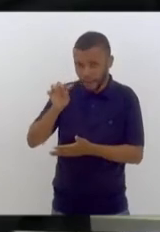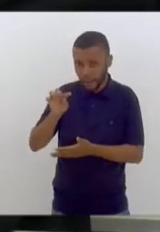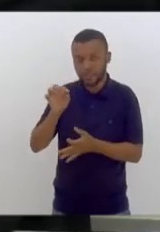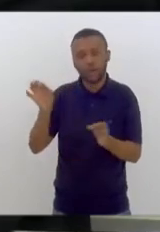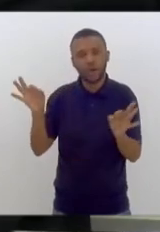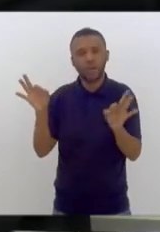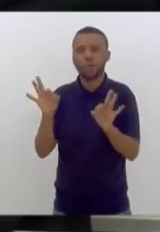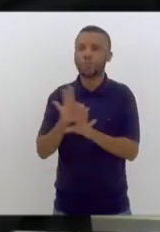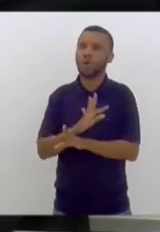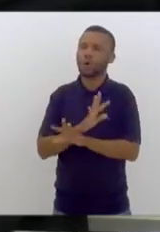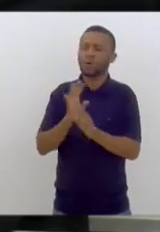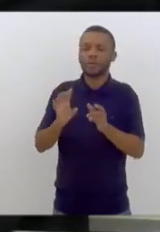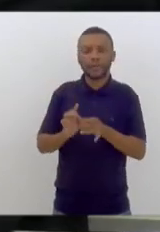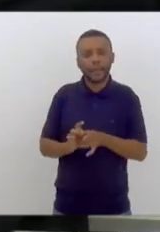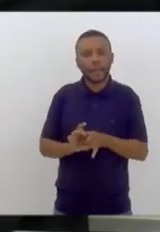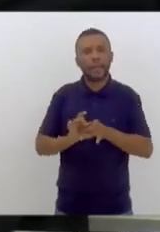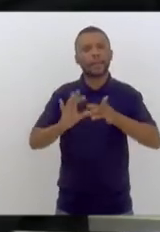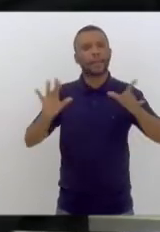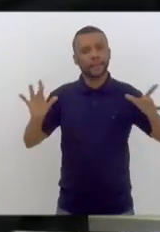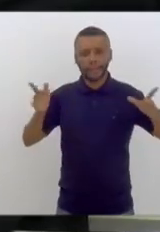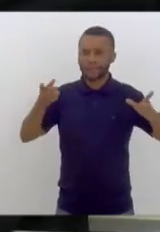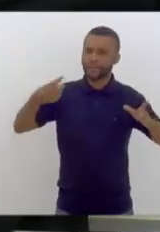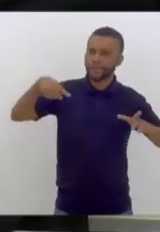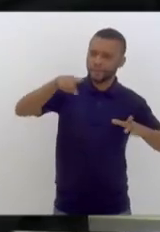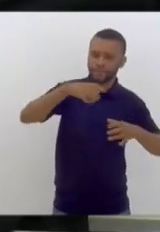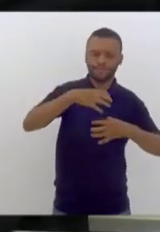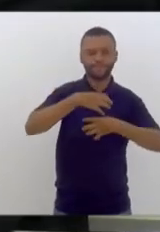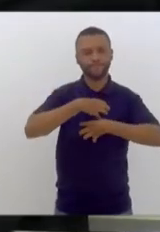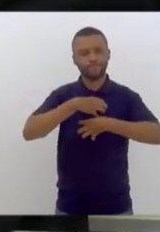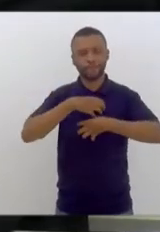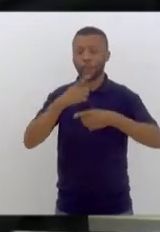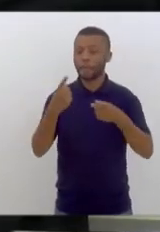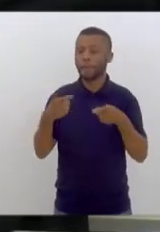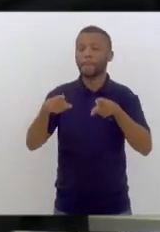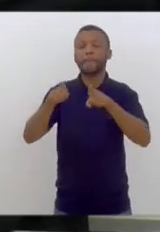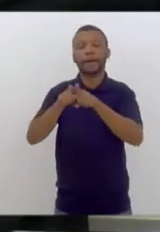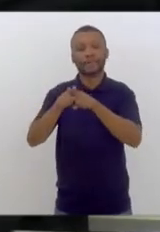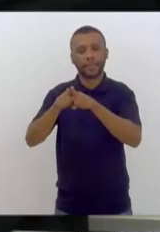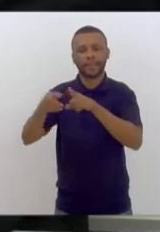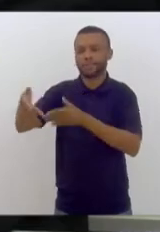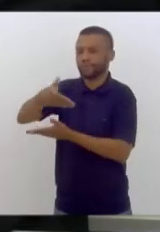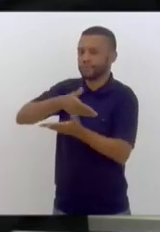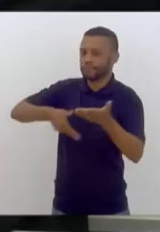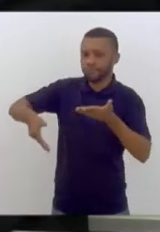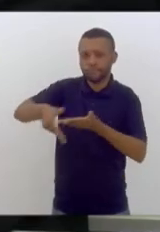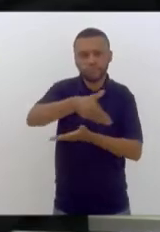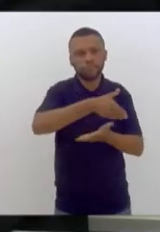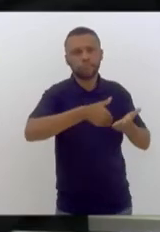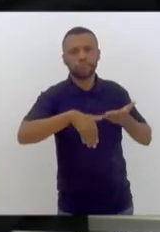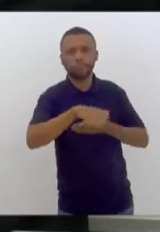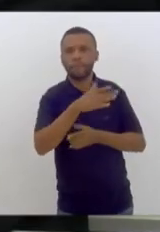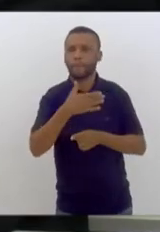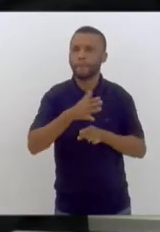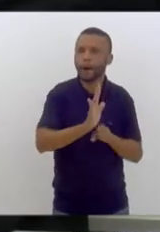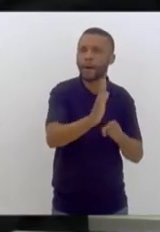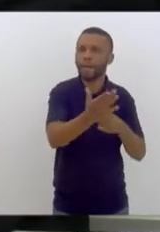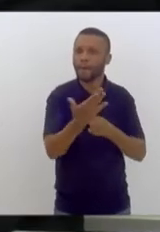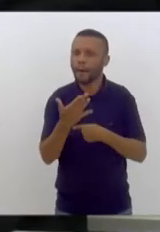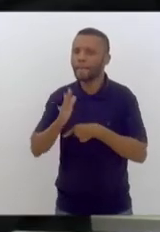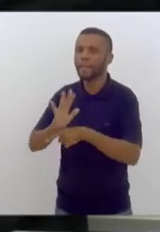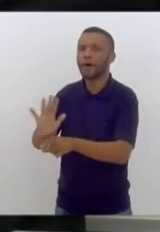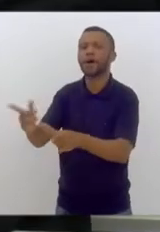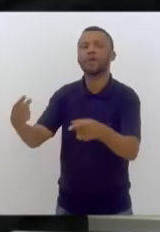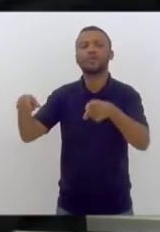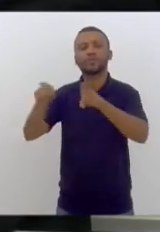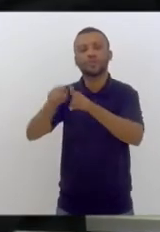completamente de portas abertas e se sentindo extremamente parceira e colaborativa com os